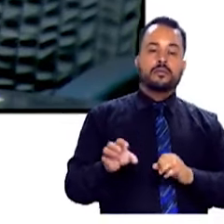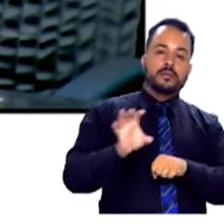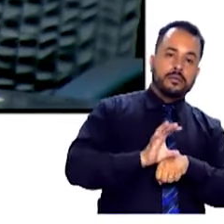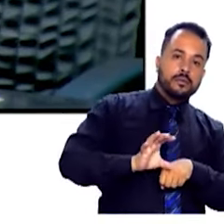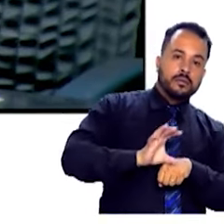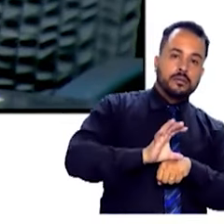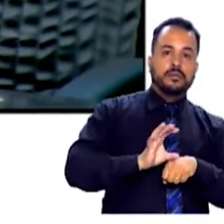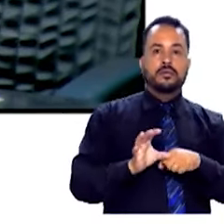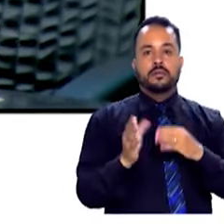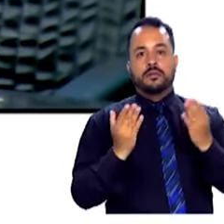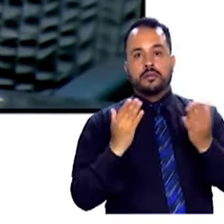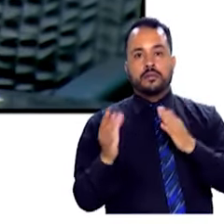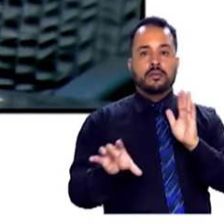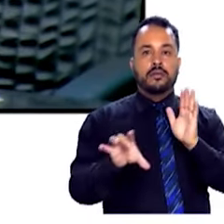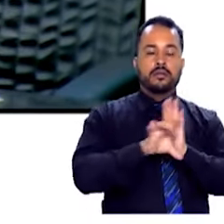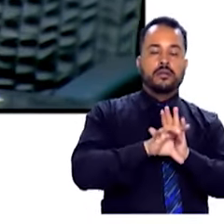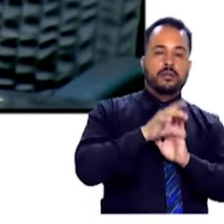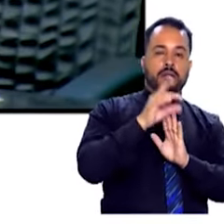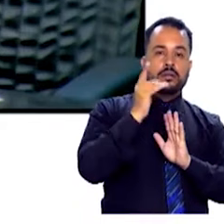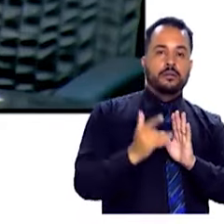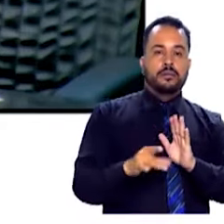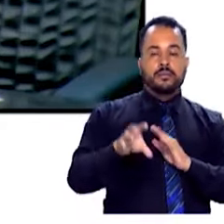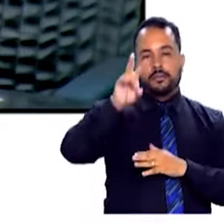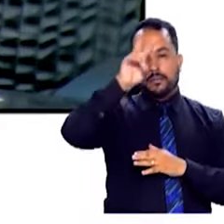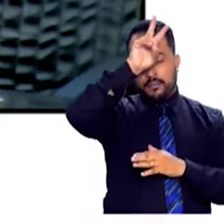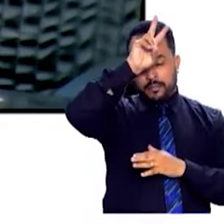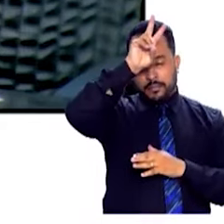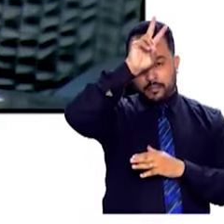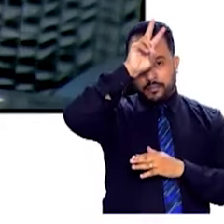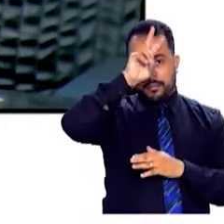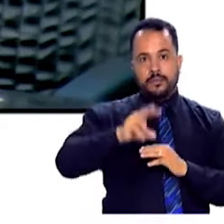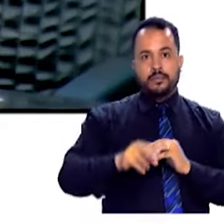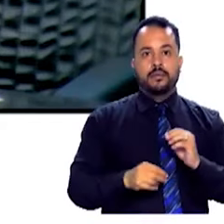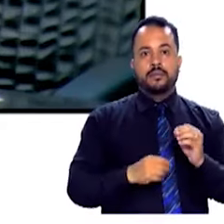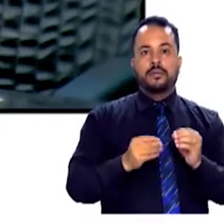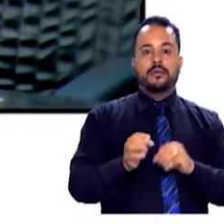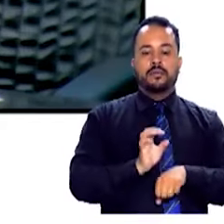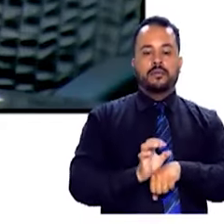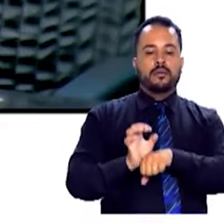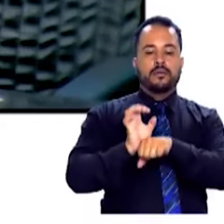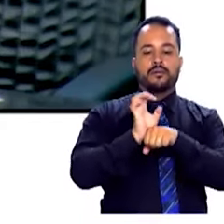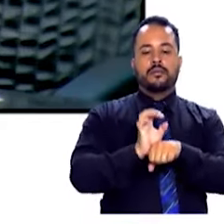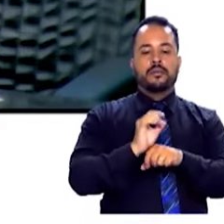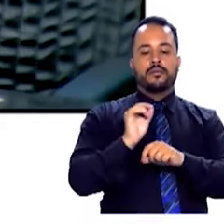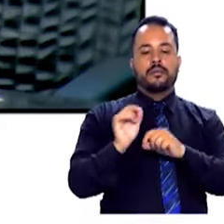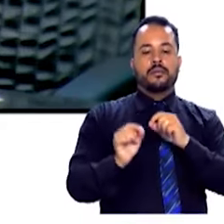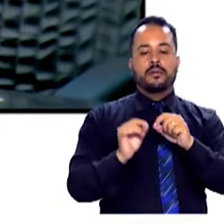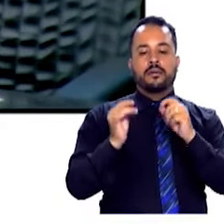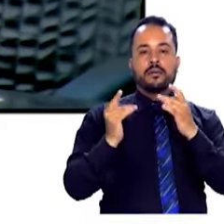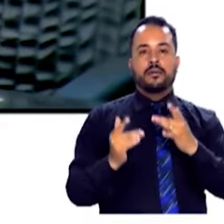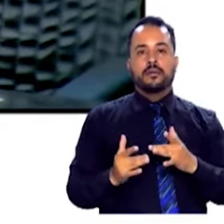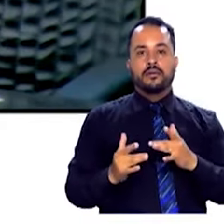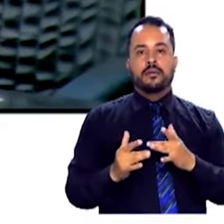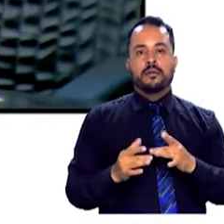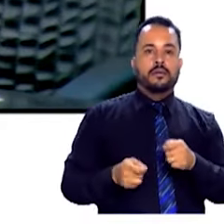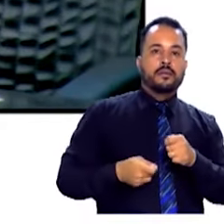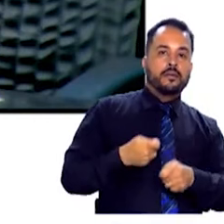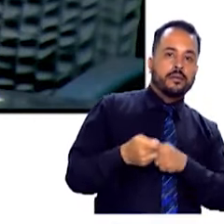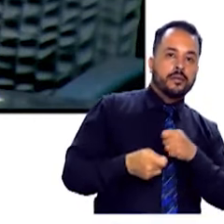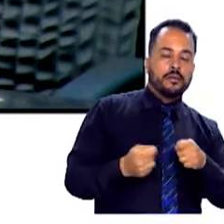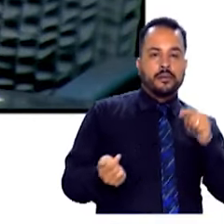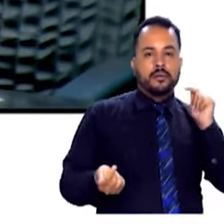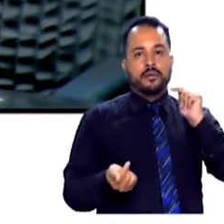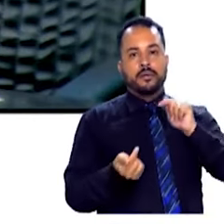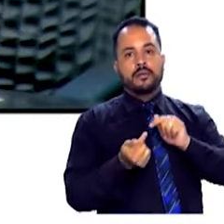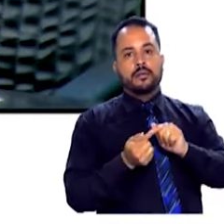e leis ordinárias o peru Como disse profess RG é um Estado unitário e portanto a suprema corte controla a a aplicação do